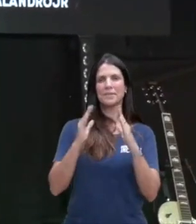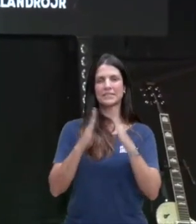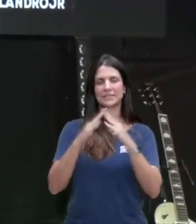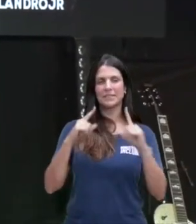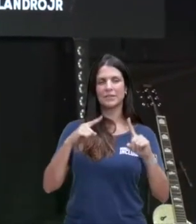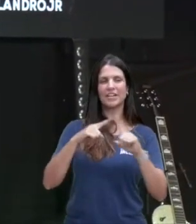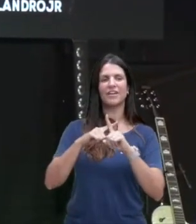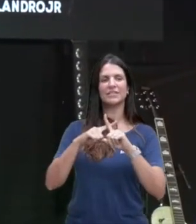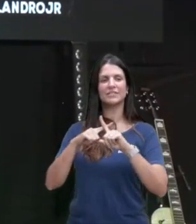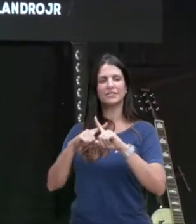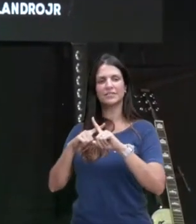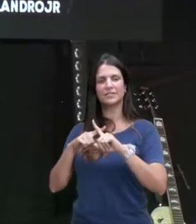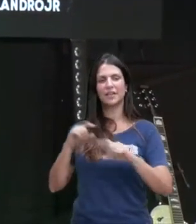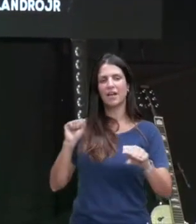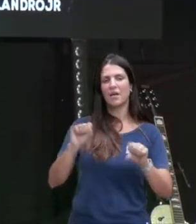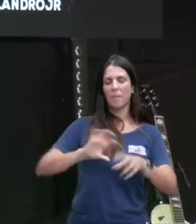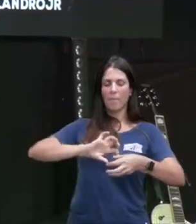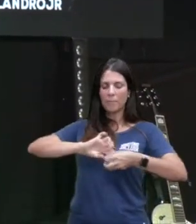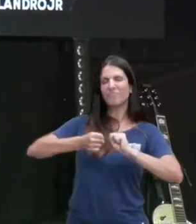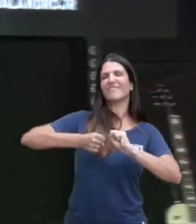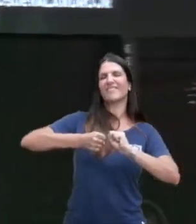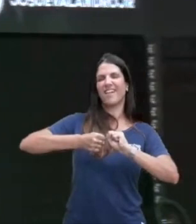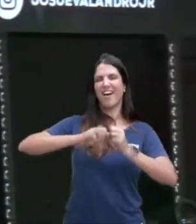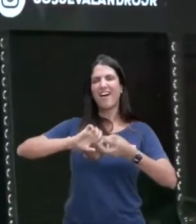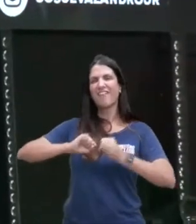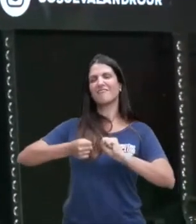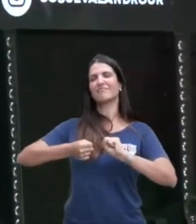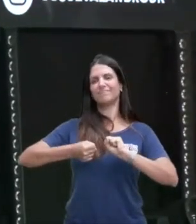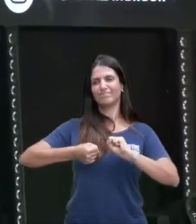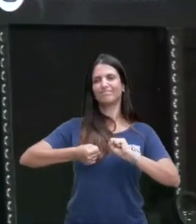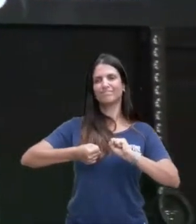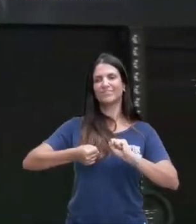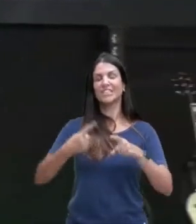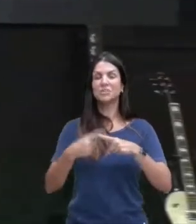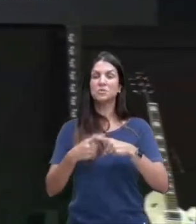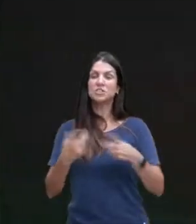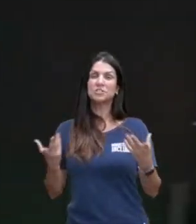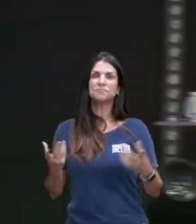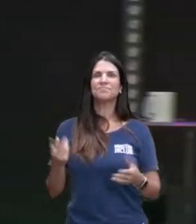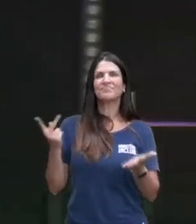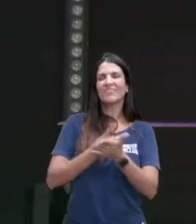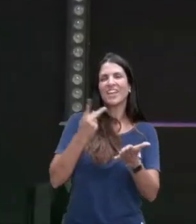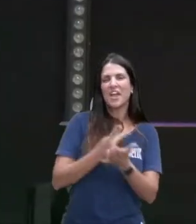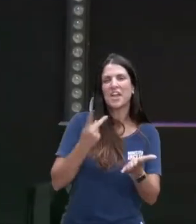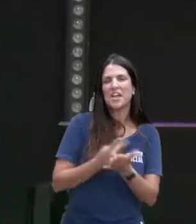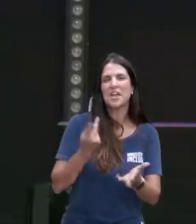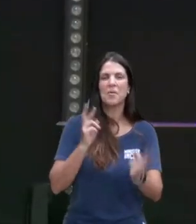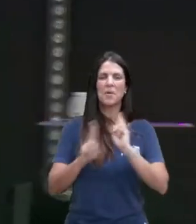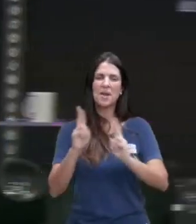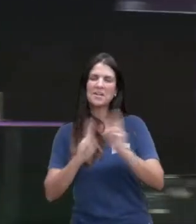é porque a gente não foi tão bem quanto alguém alguma coisa porque a gente cometeu um erro e foi